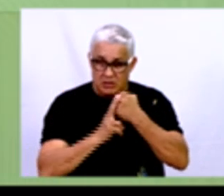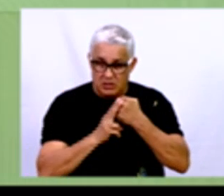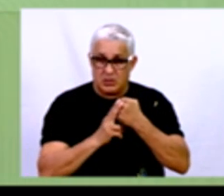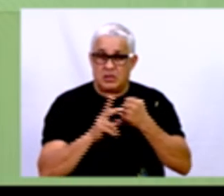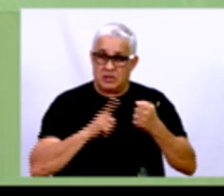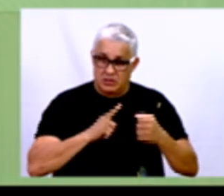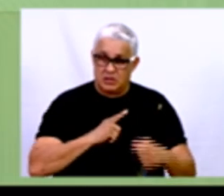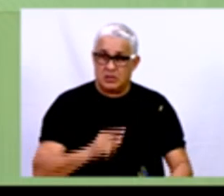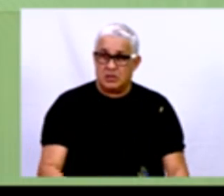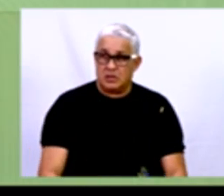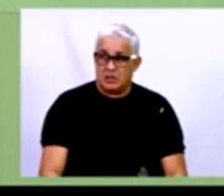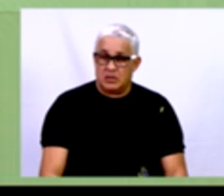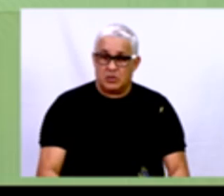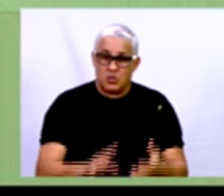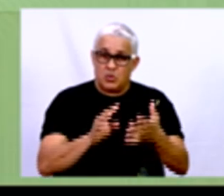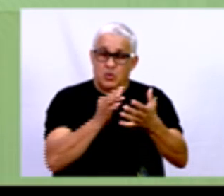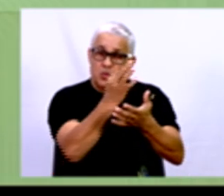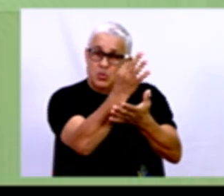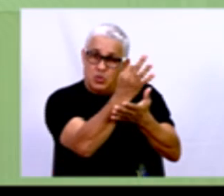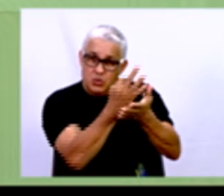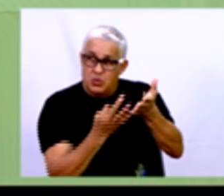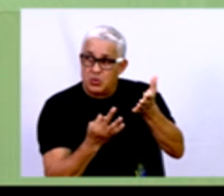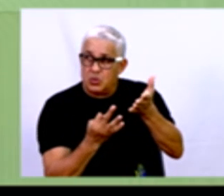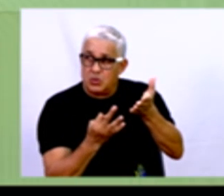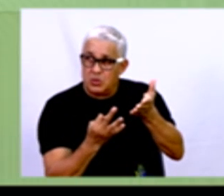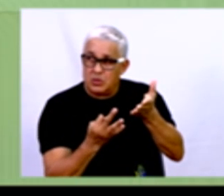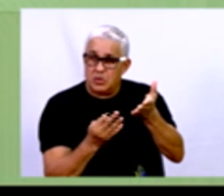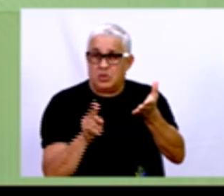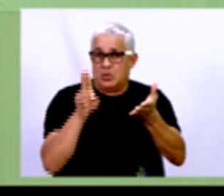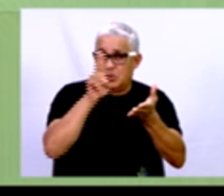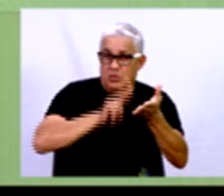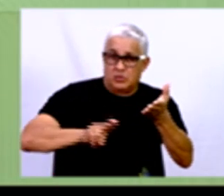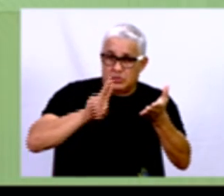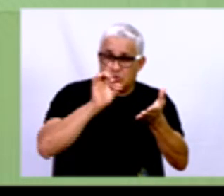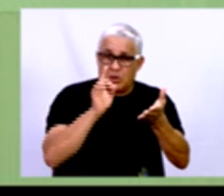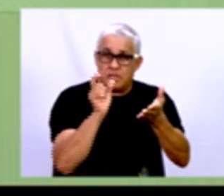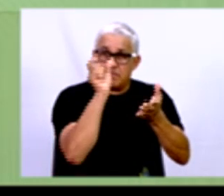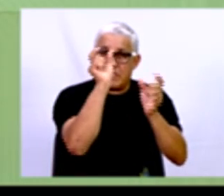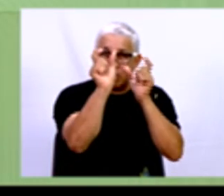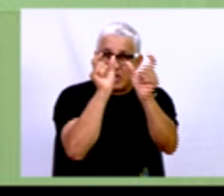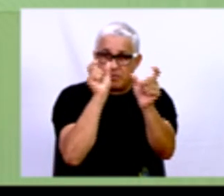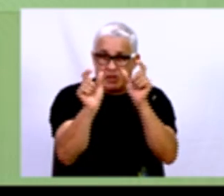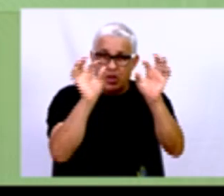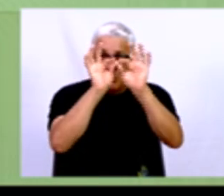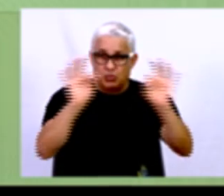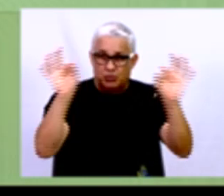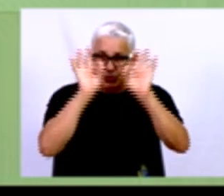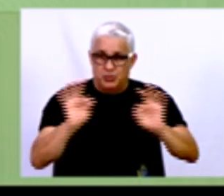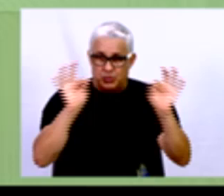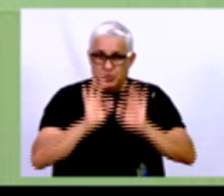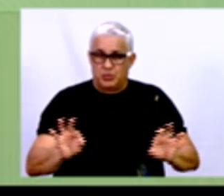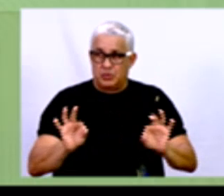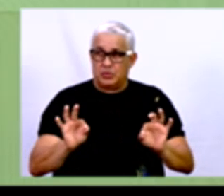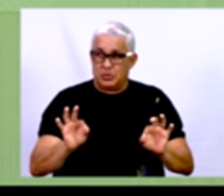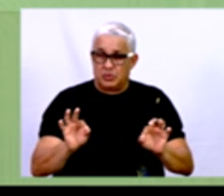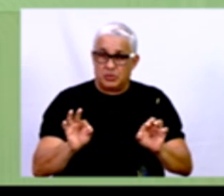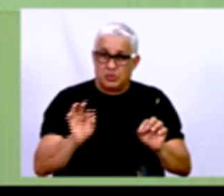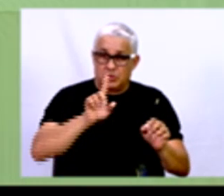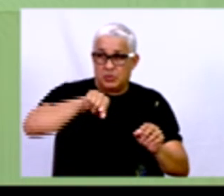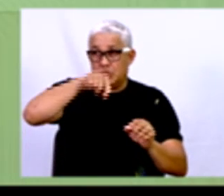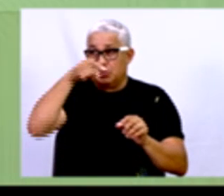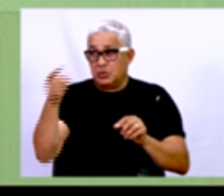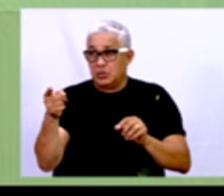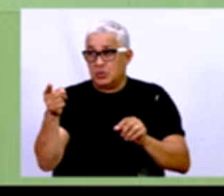nós temos um texto, né, com a utilização apenas de palavras. Nós temos aqui o